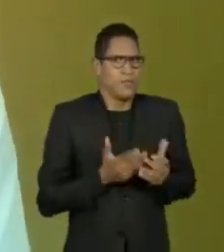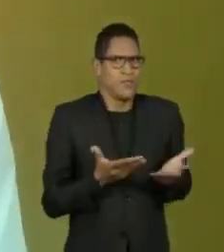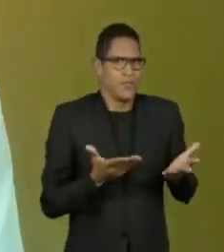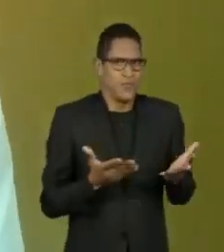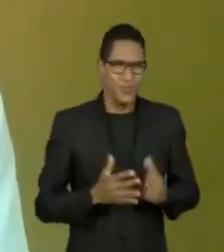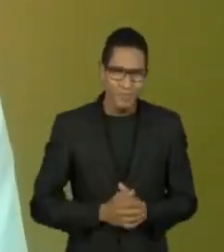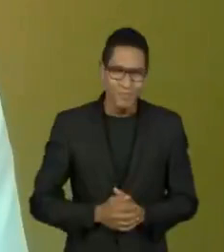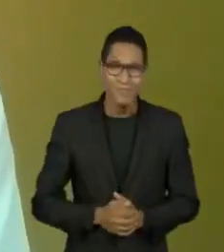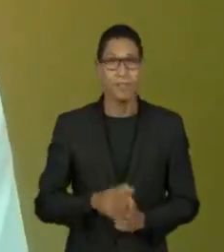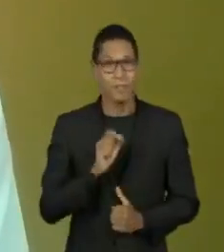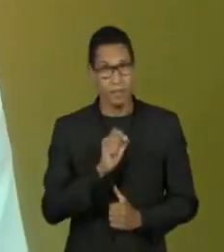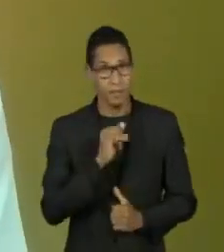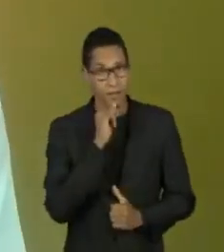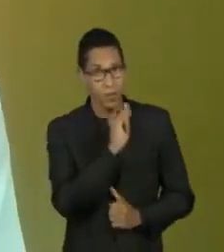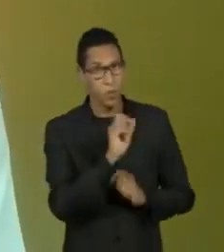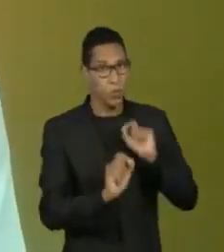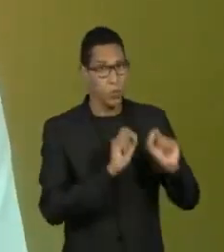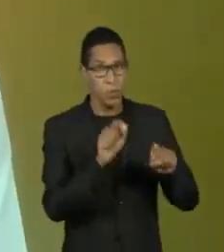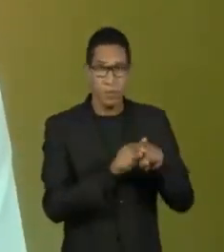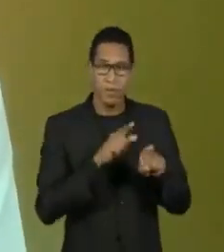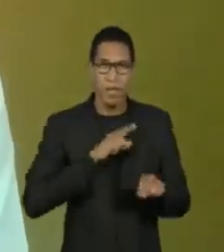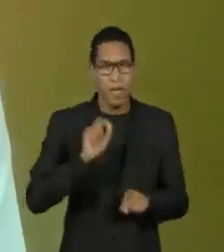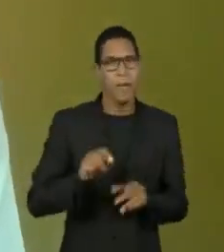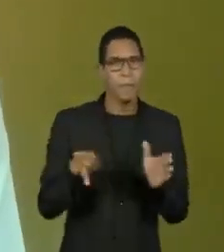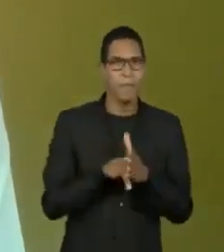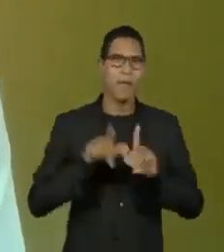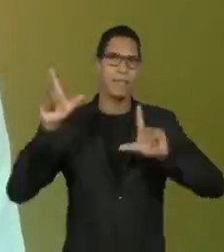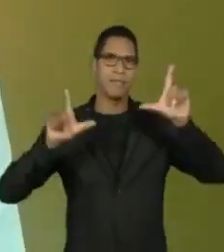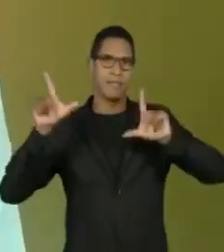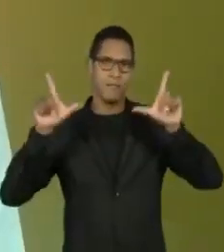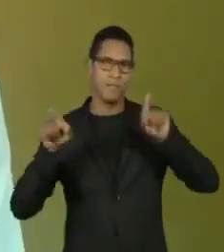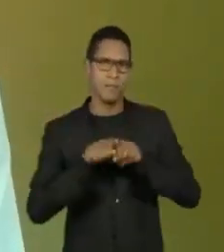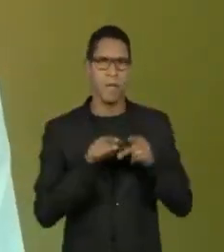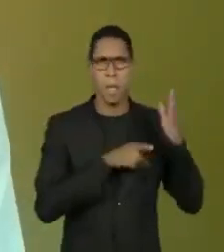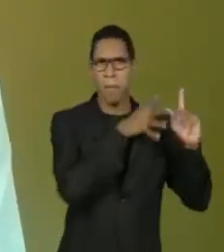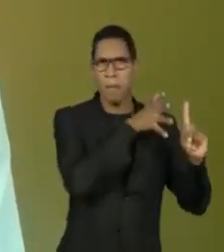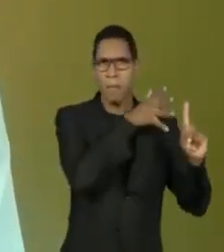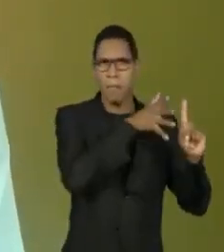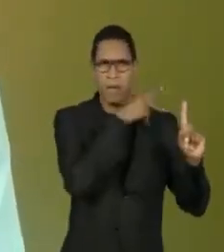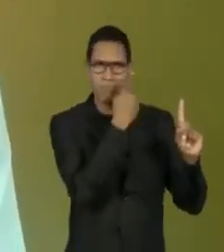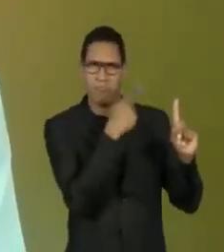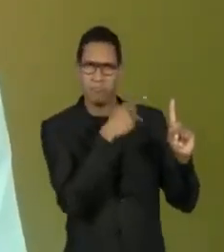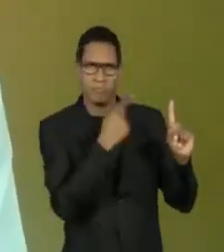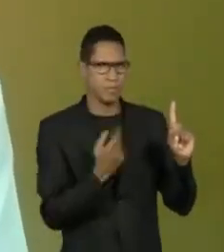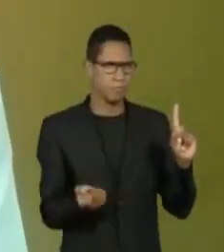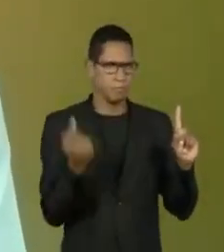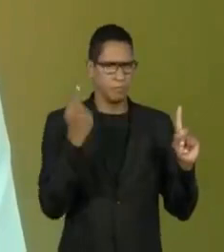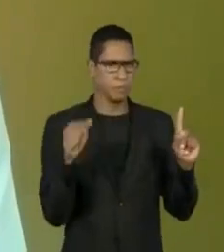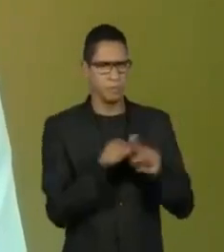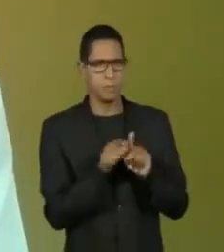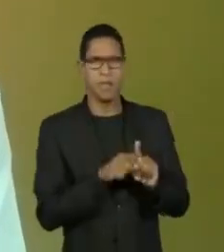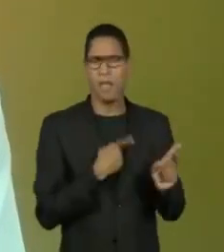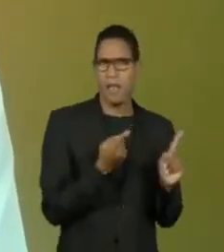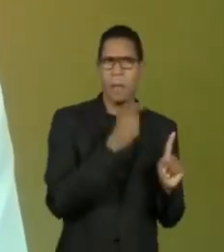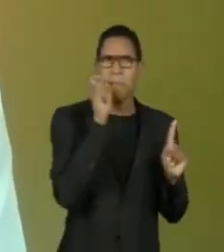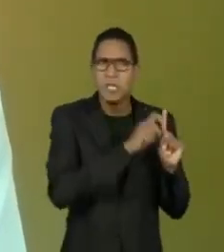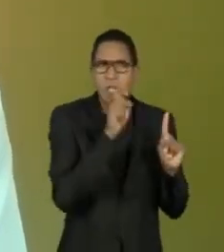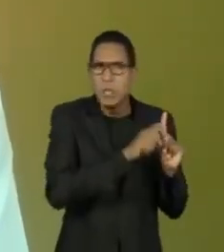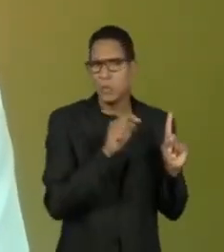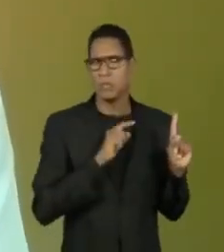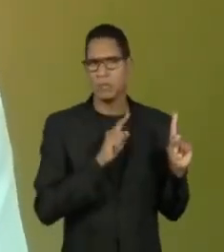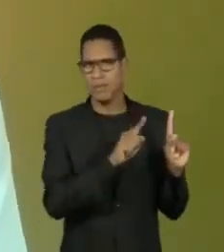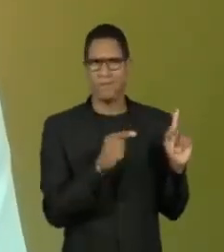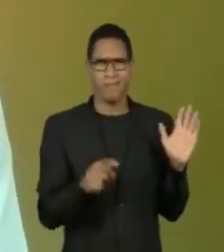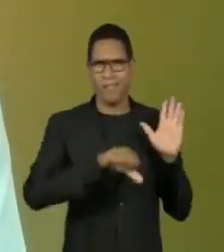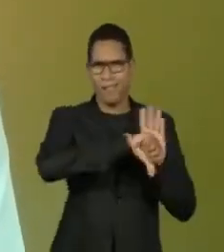você comentou agora, o comportamento das emissoras de TV naquele discurso que, além de mentiroso e